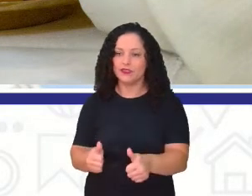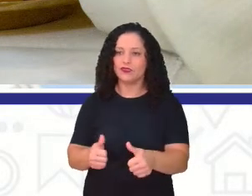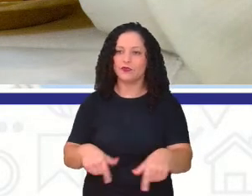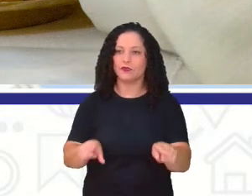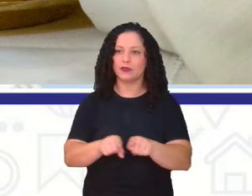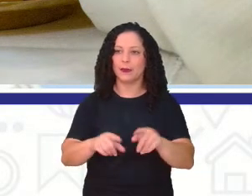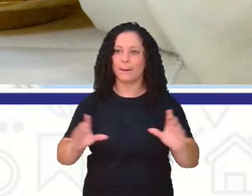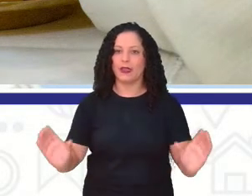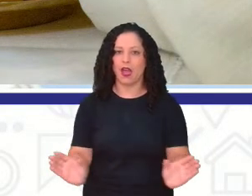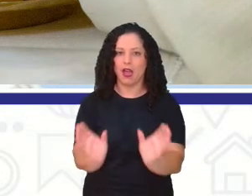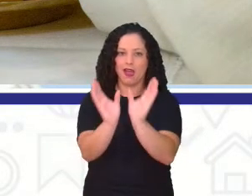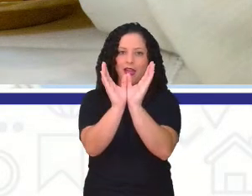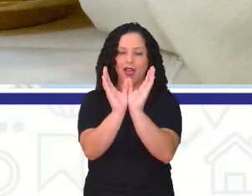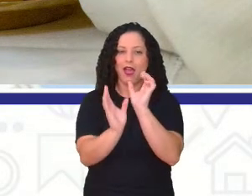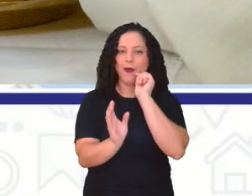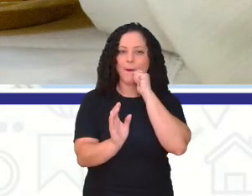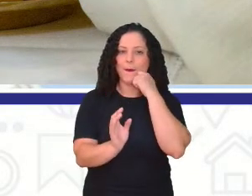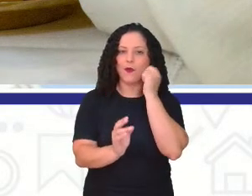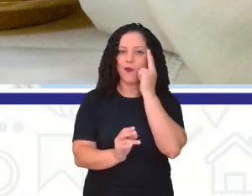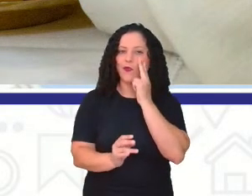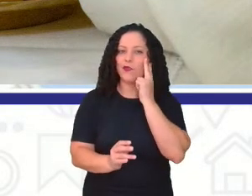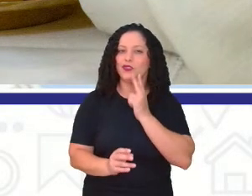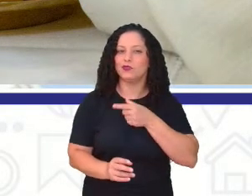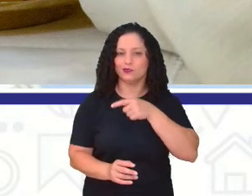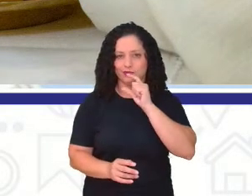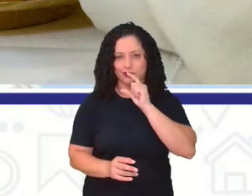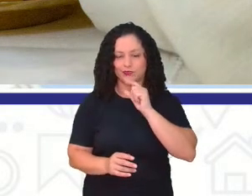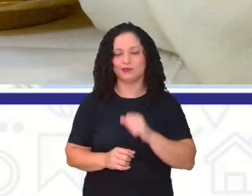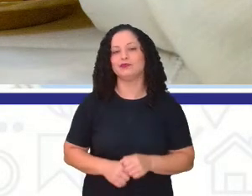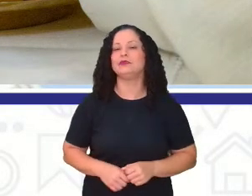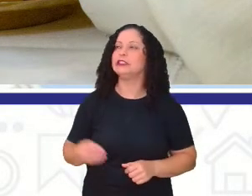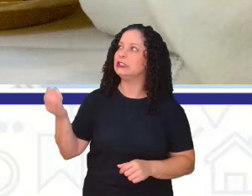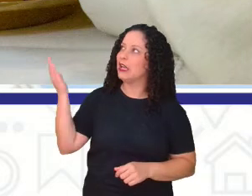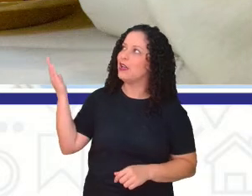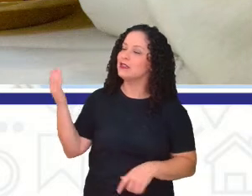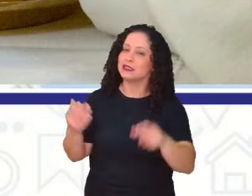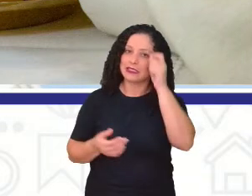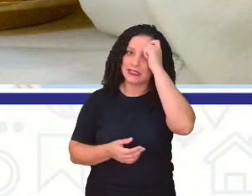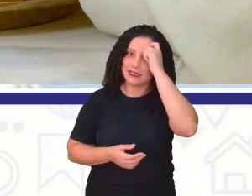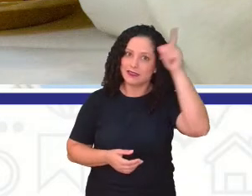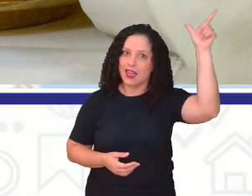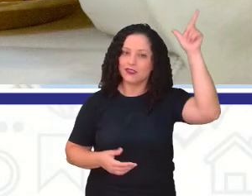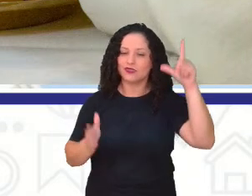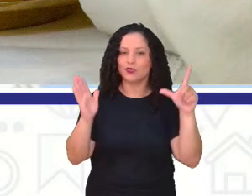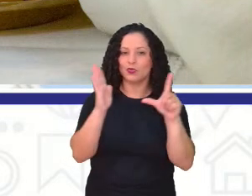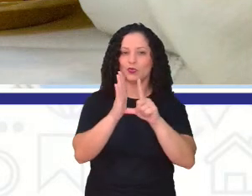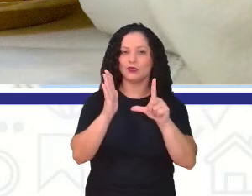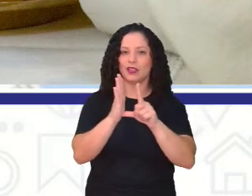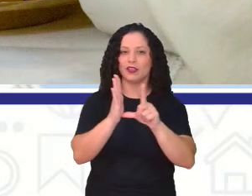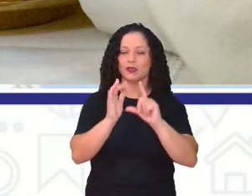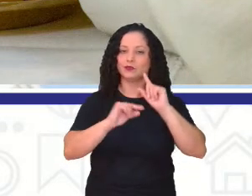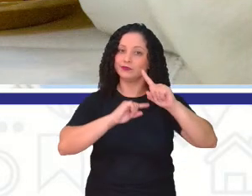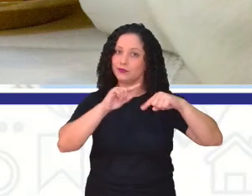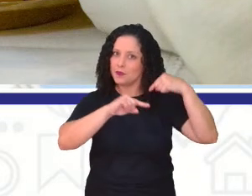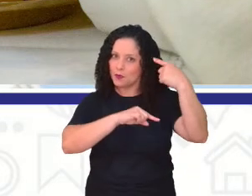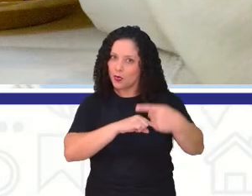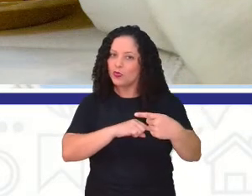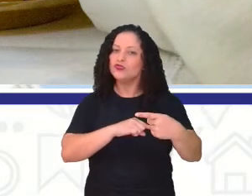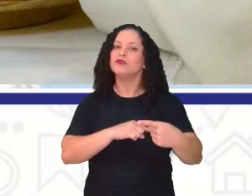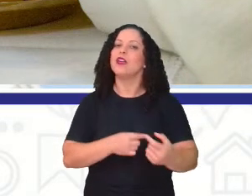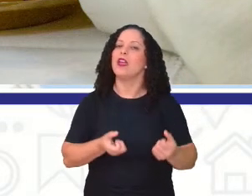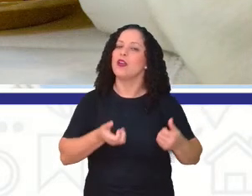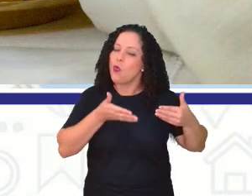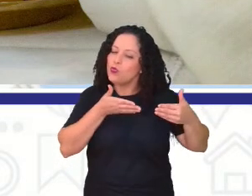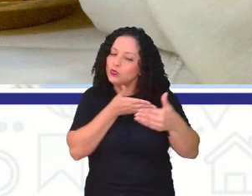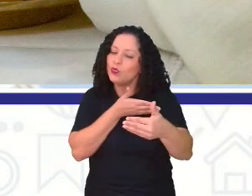Eucaristia, né? Então, vejam, essas são as ideias de Lutero. A gente vai continuar falando sobre a reforma protestante.